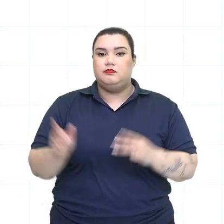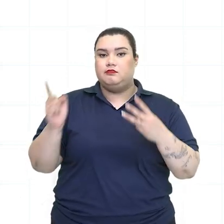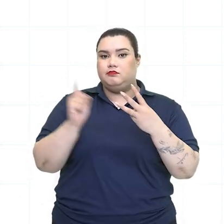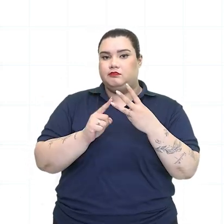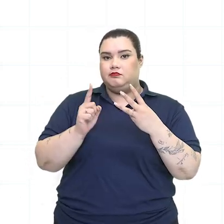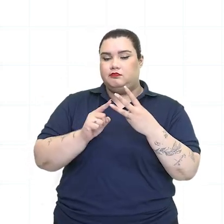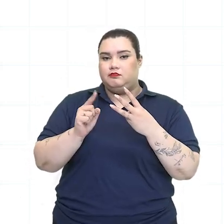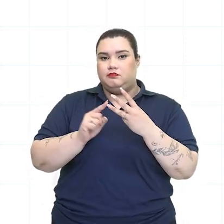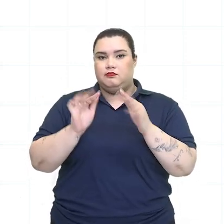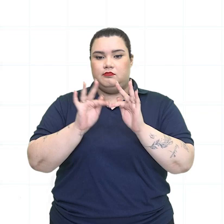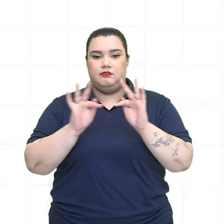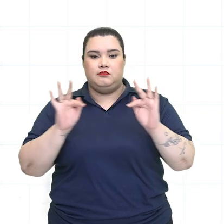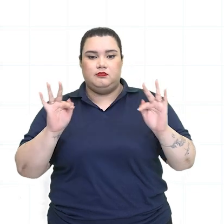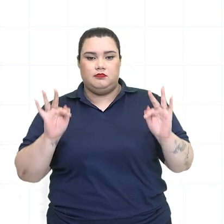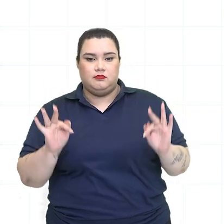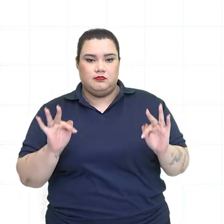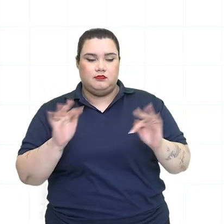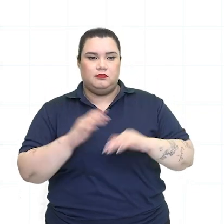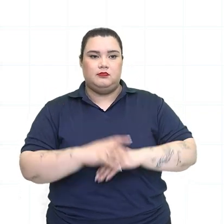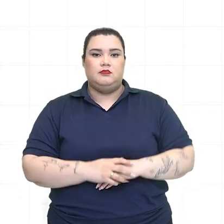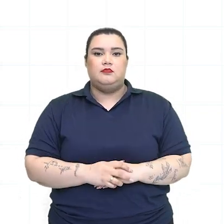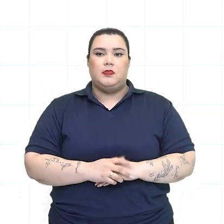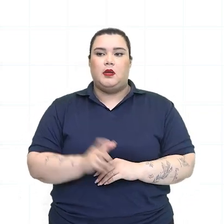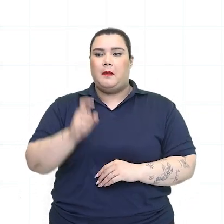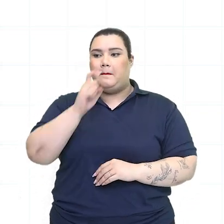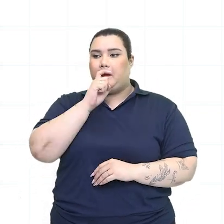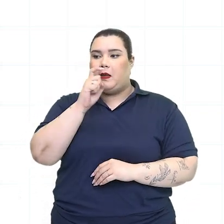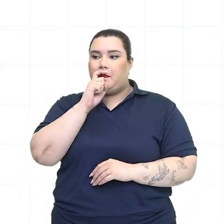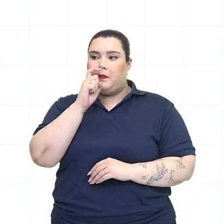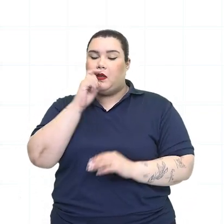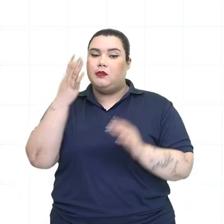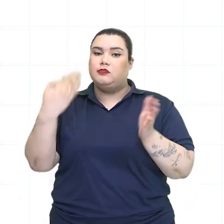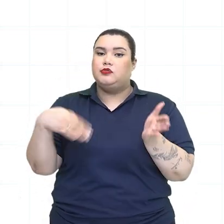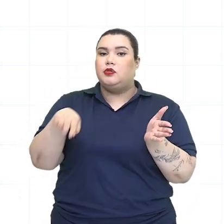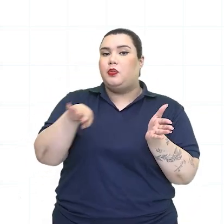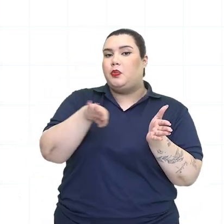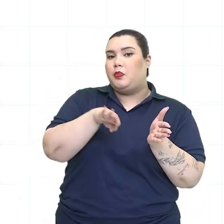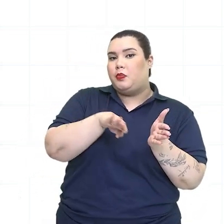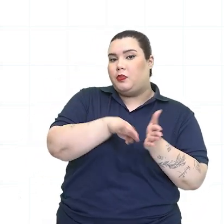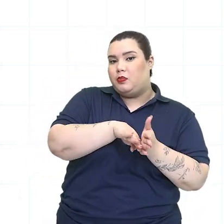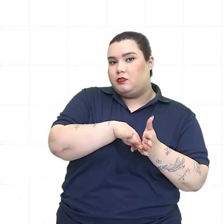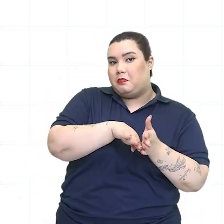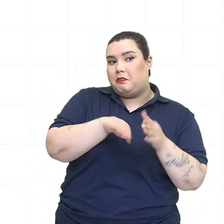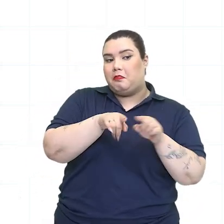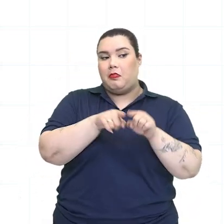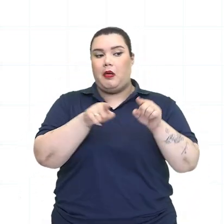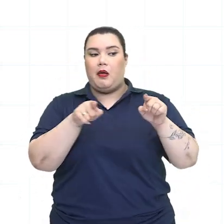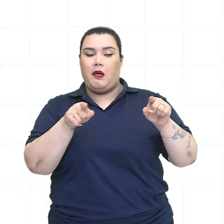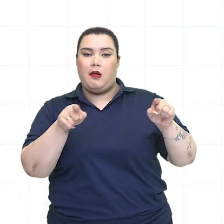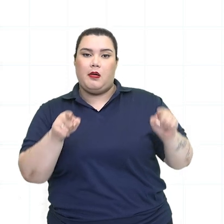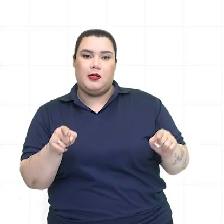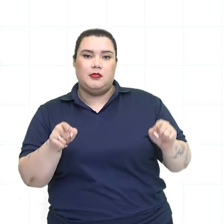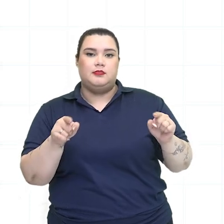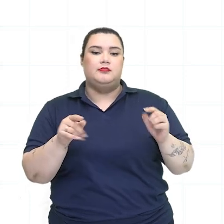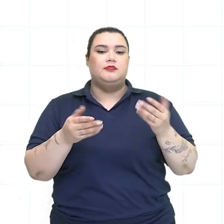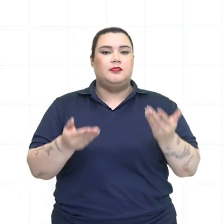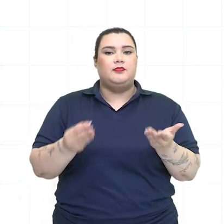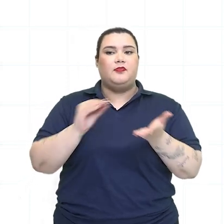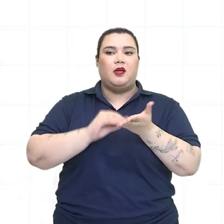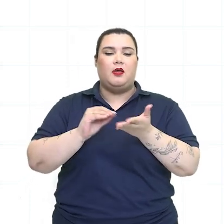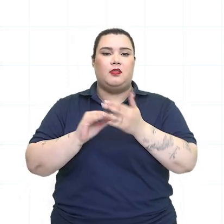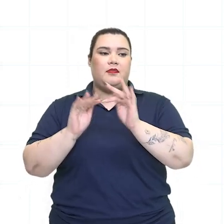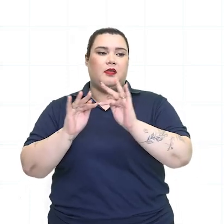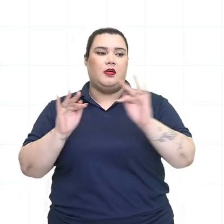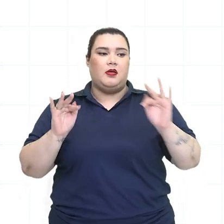Na terceira, papai chegou, mas, né, a reticência quer dizer que